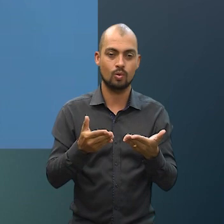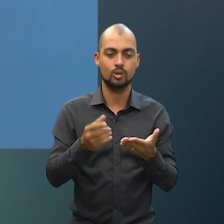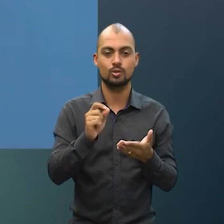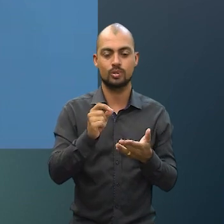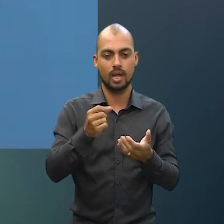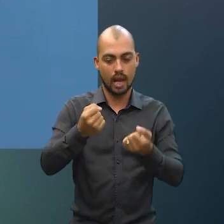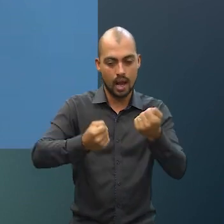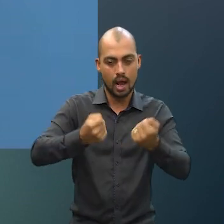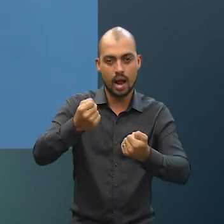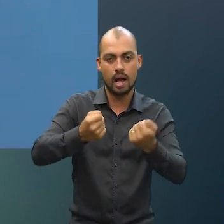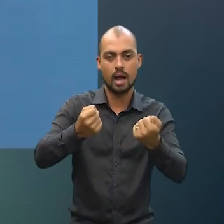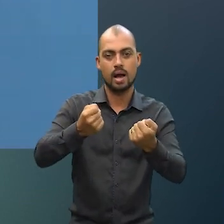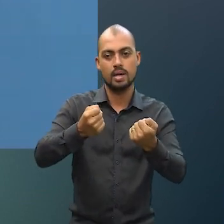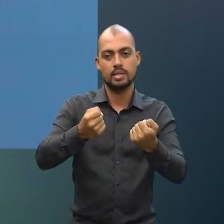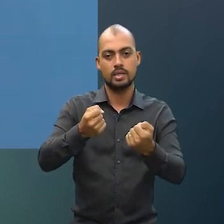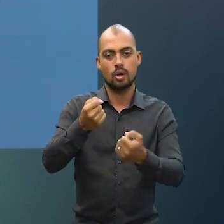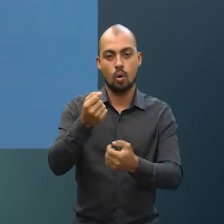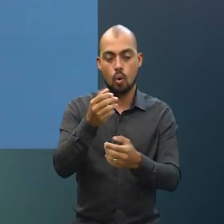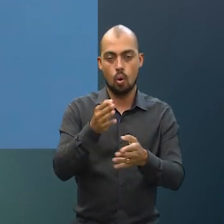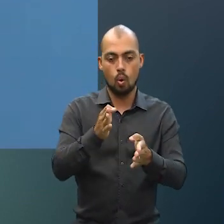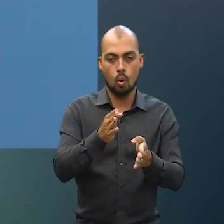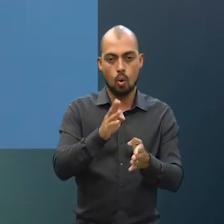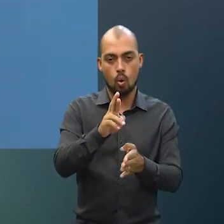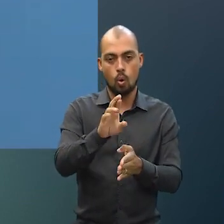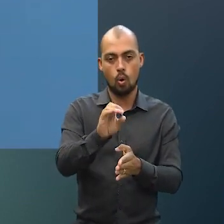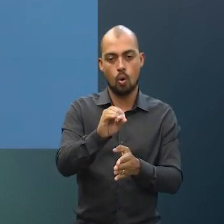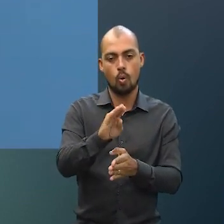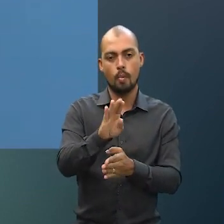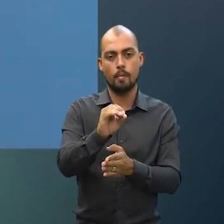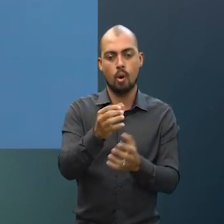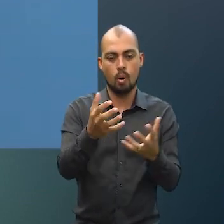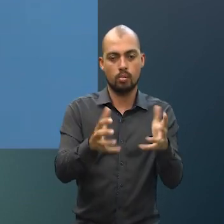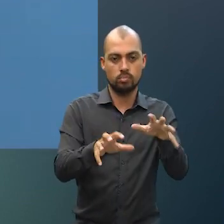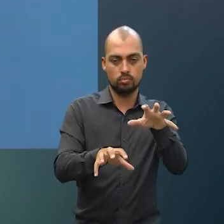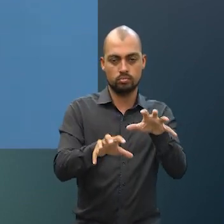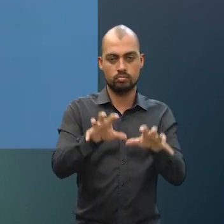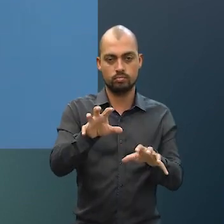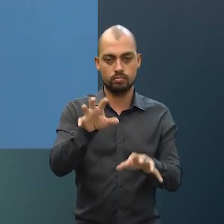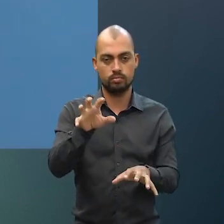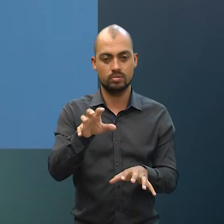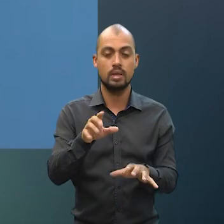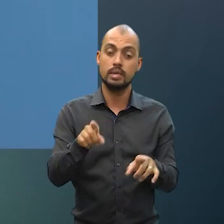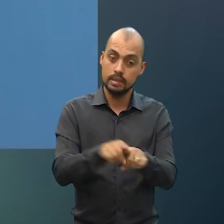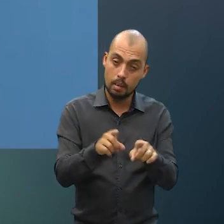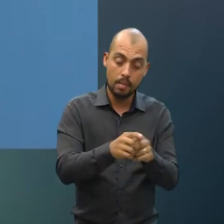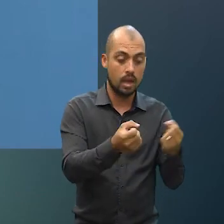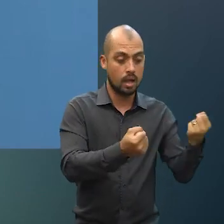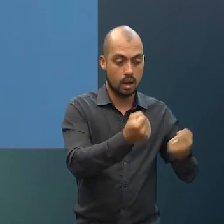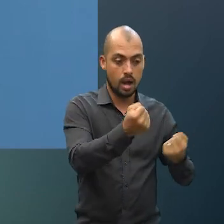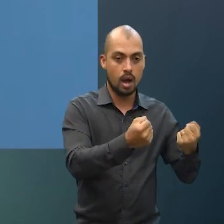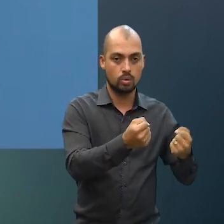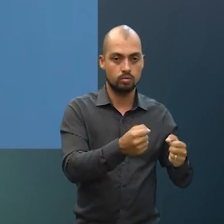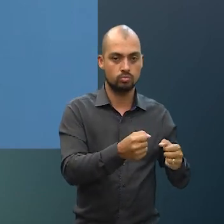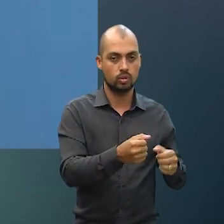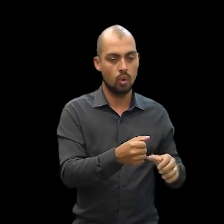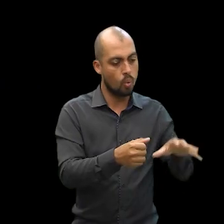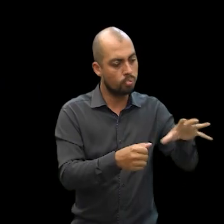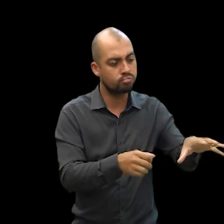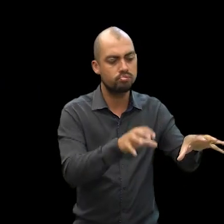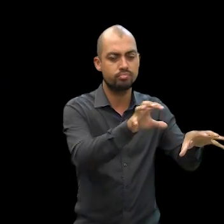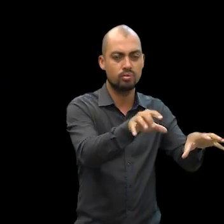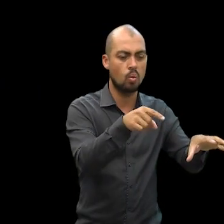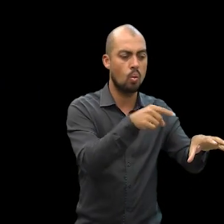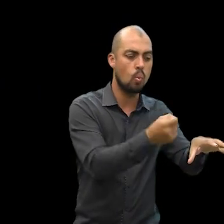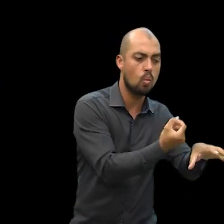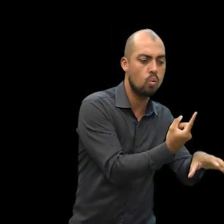de automação, e também temos o automotivo. E assim como alguns setores sofrem, outros acabam